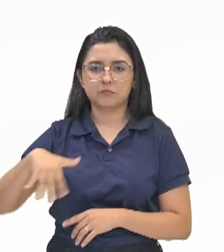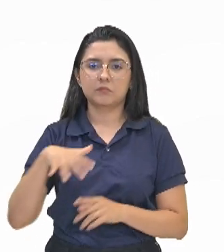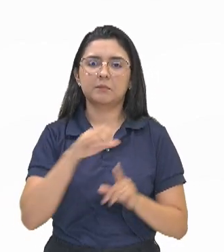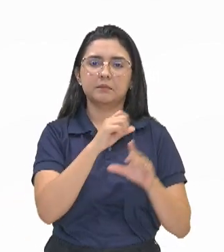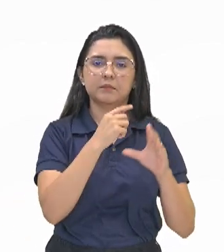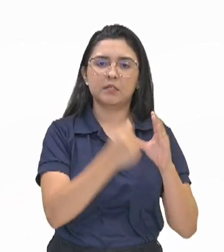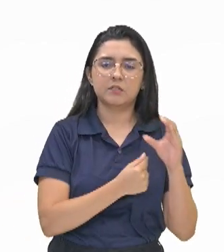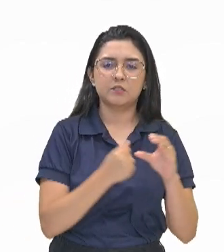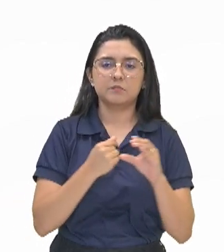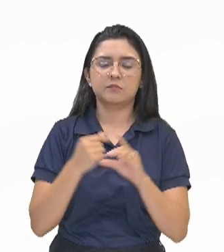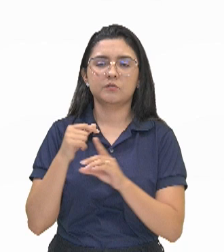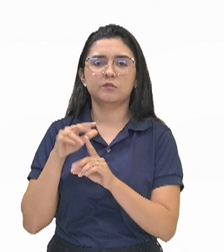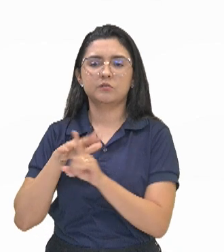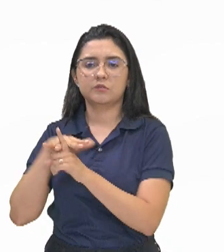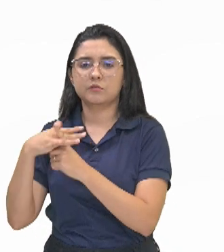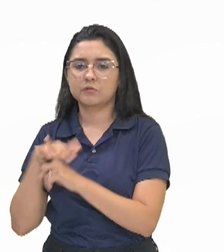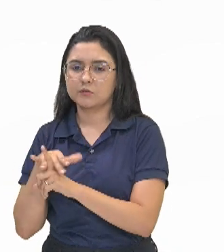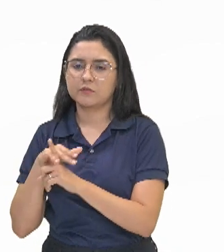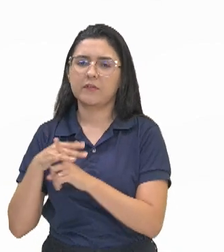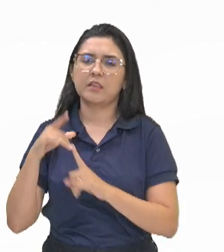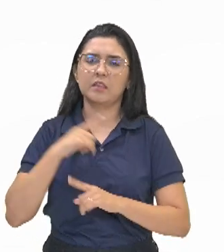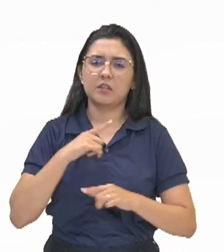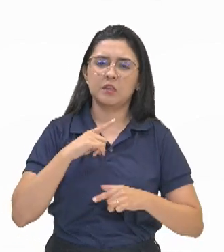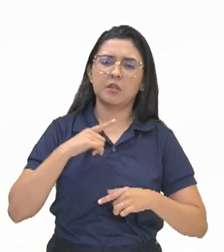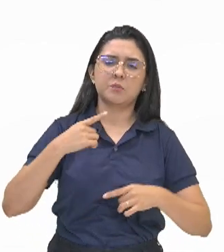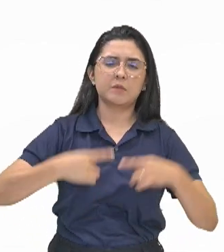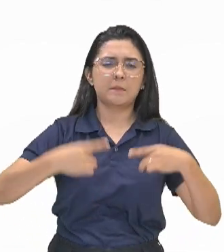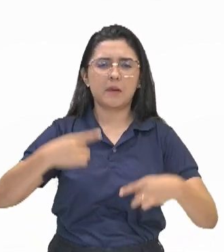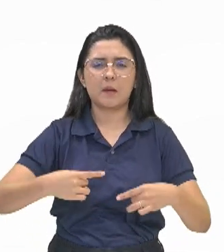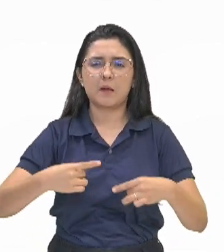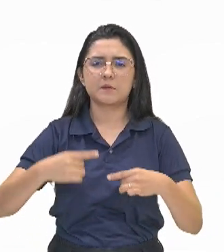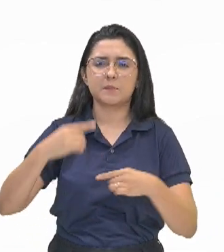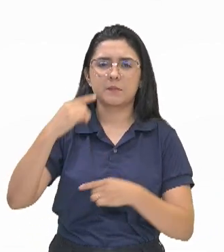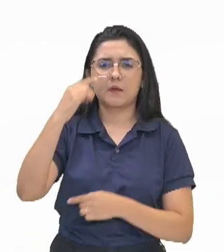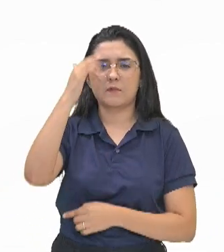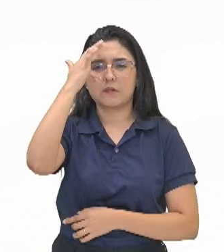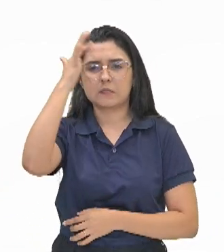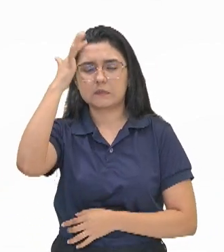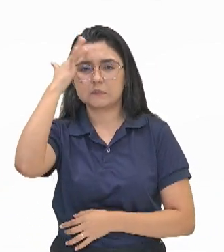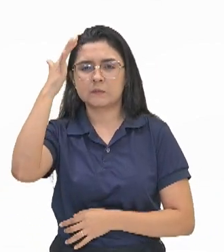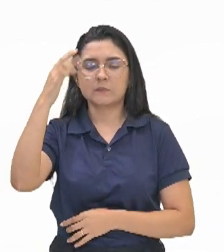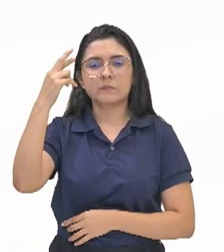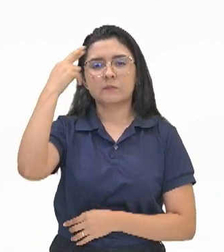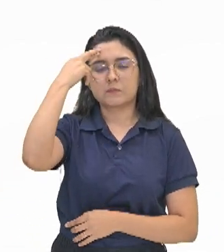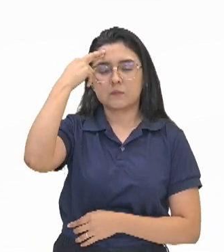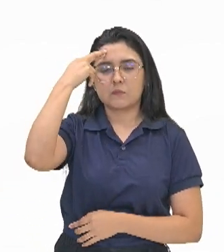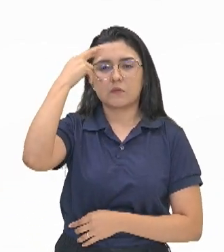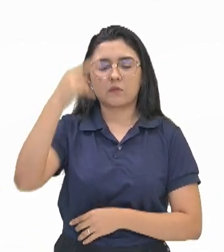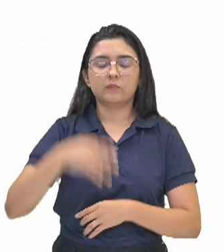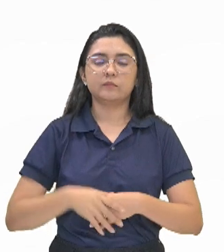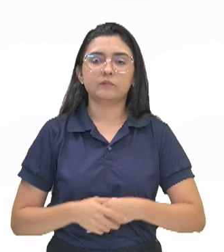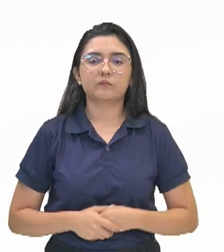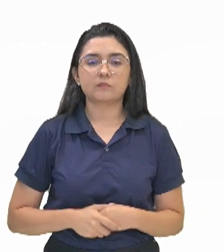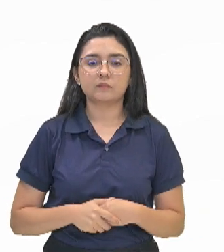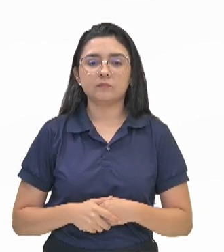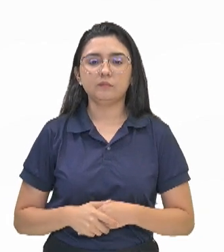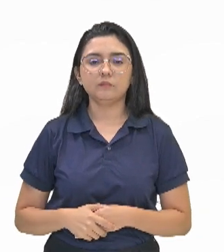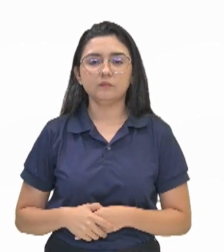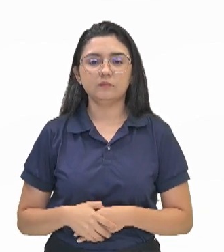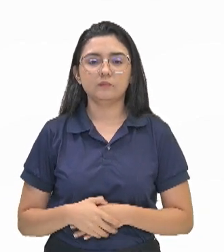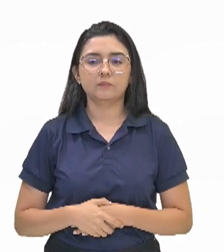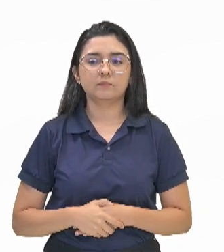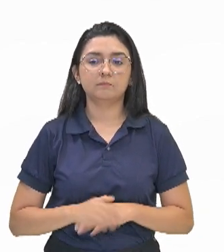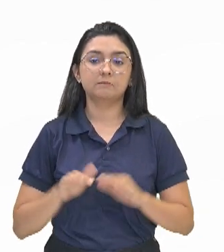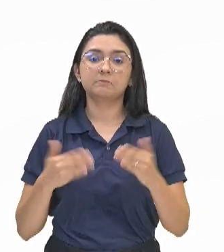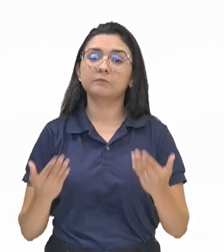quê? Um debate, uma reflexão, um raciocínio em cima disso. Então, você